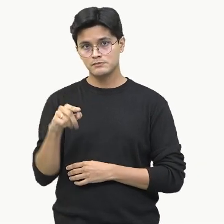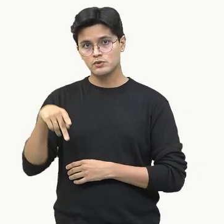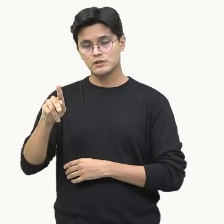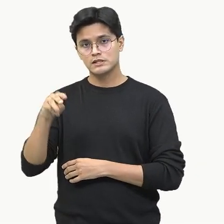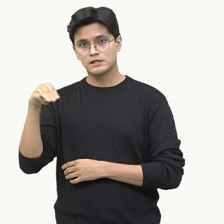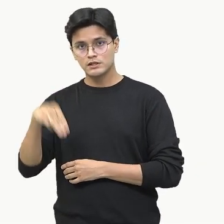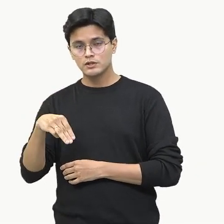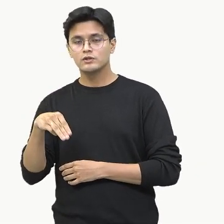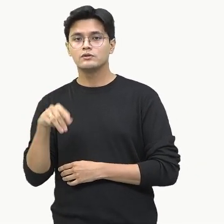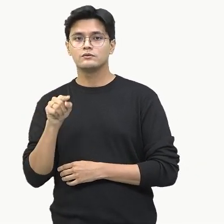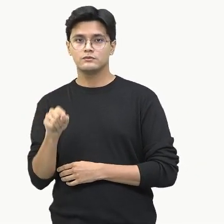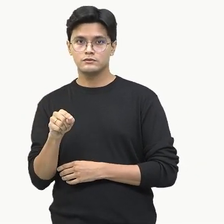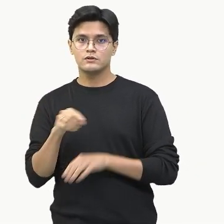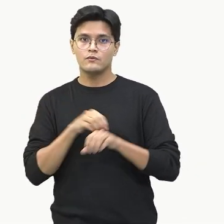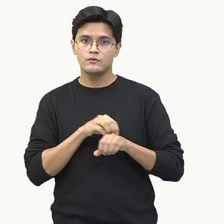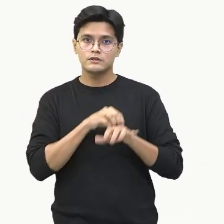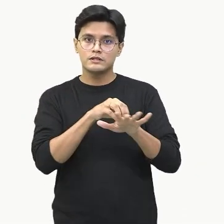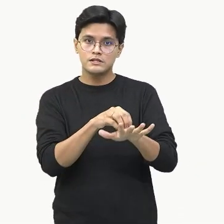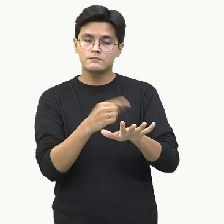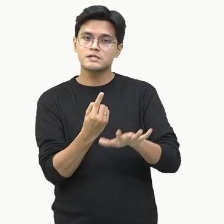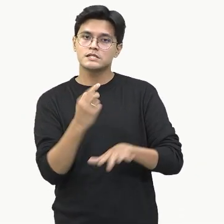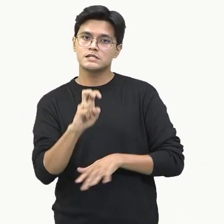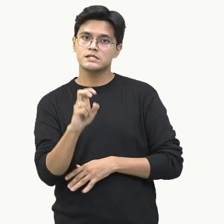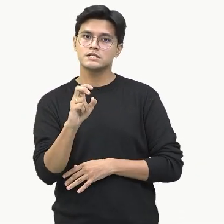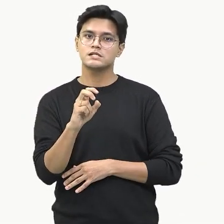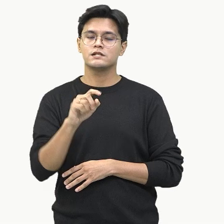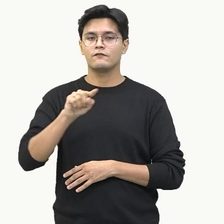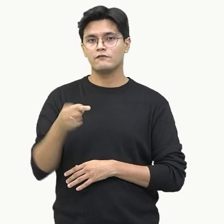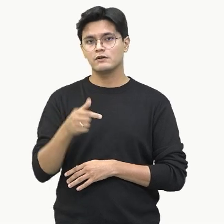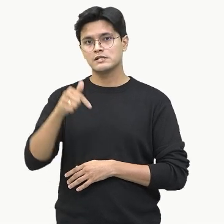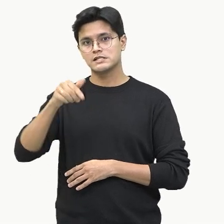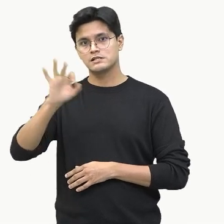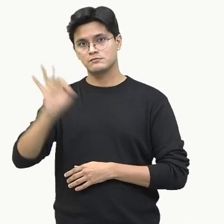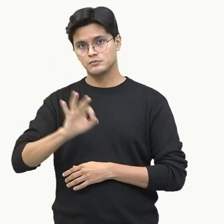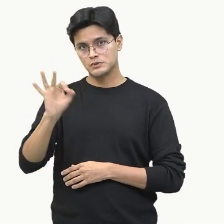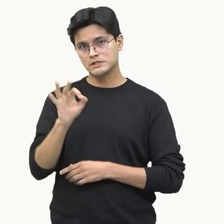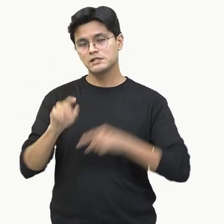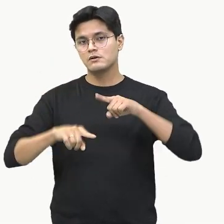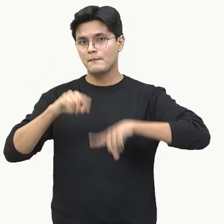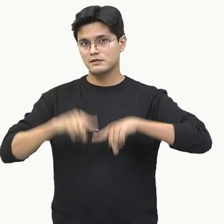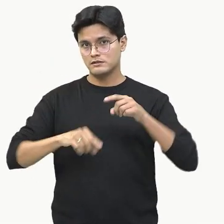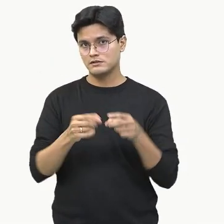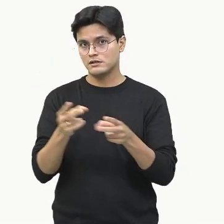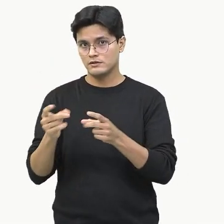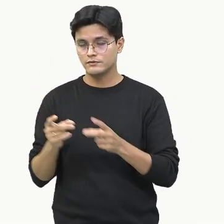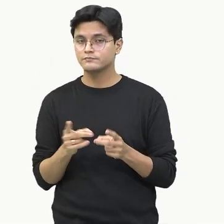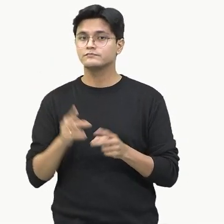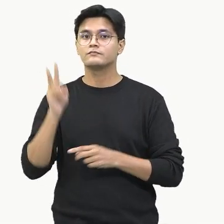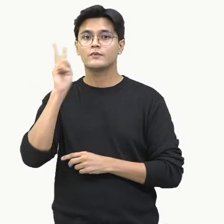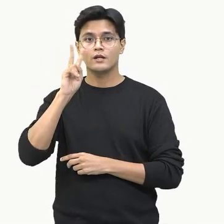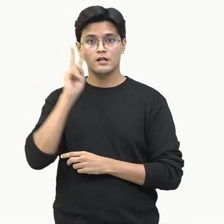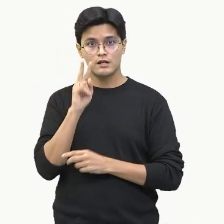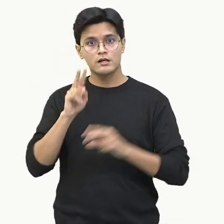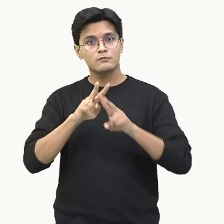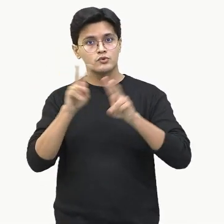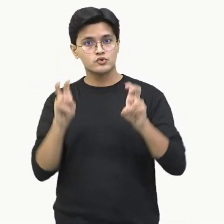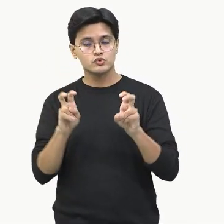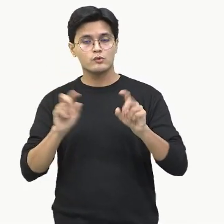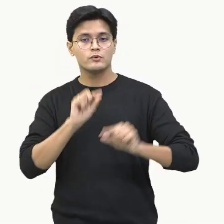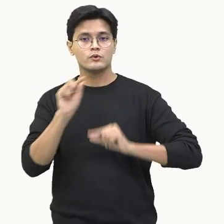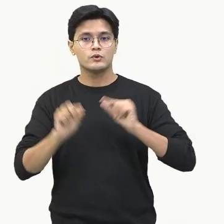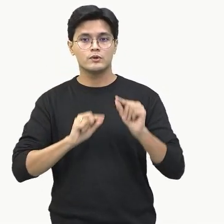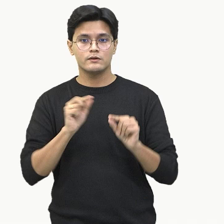de 15,7 da mercadoria Lembrando que a gente tá falando aqui de apenas